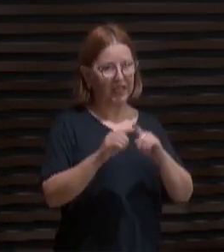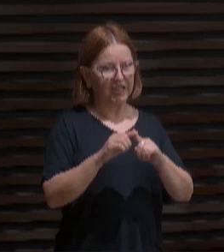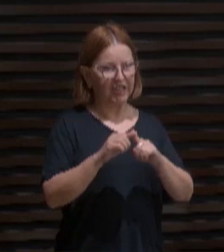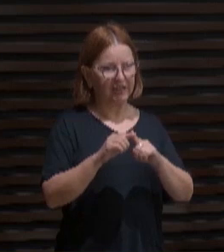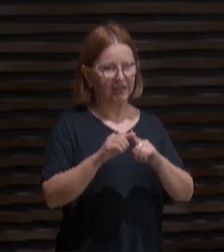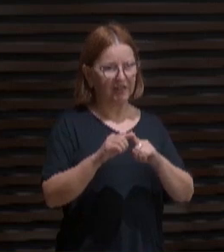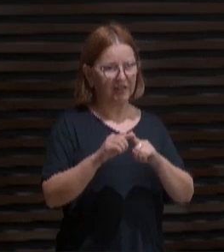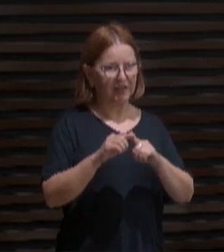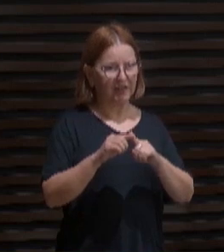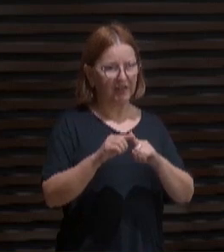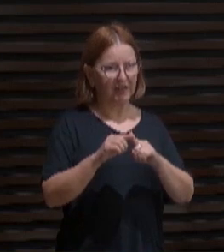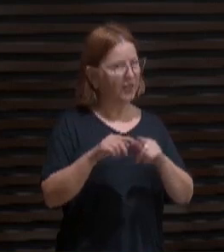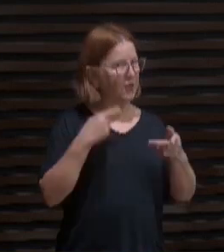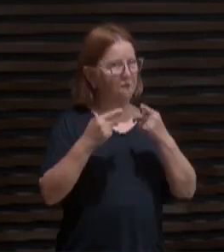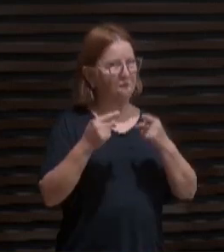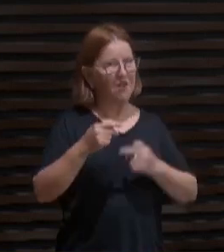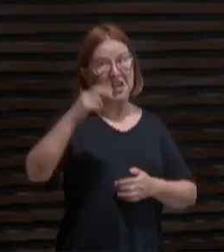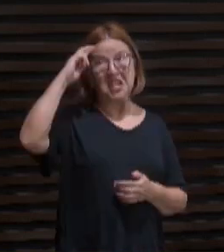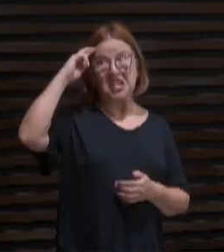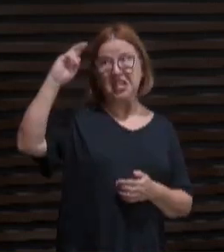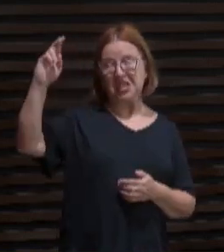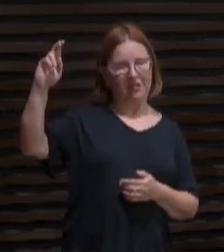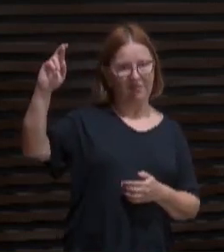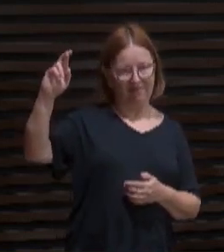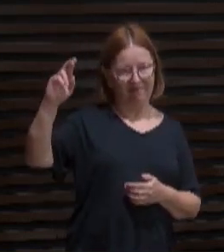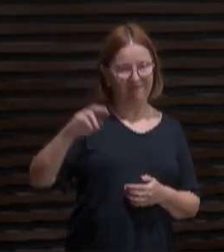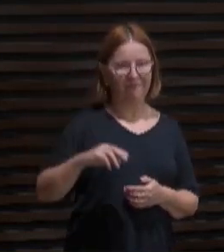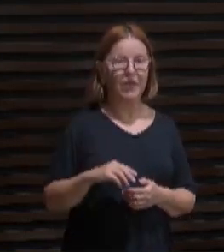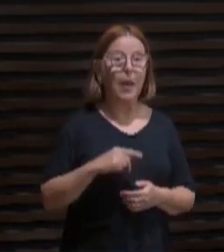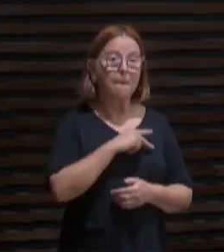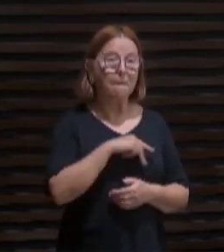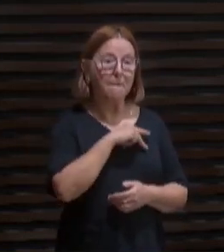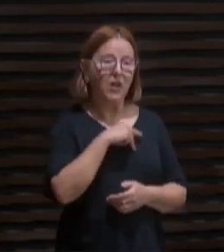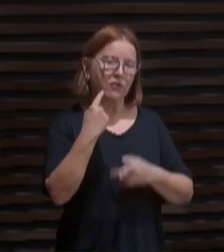o Senhor da sua história. Ela foi enganada, porque Paulo diz assim,